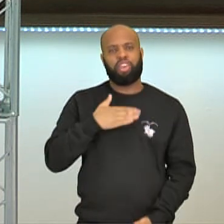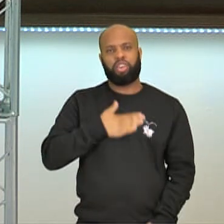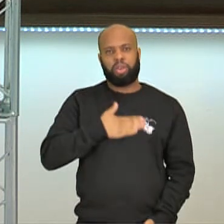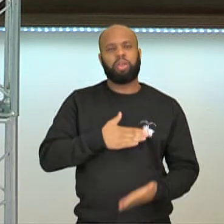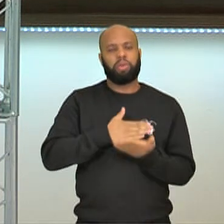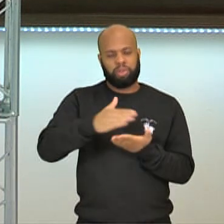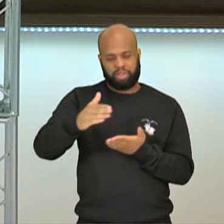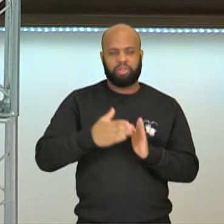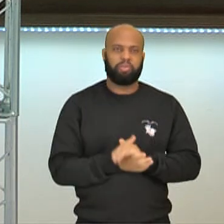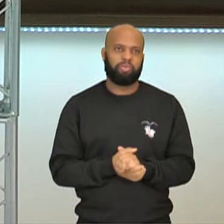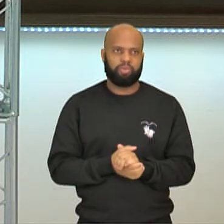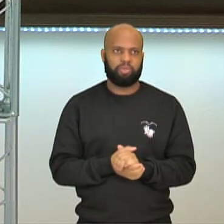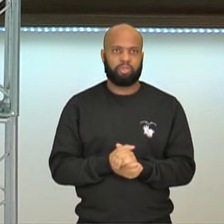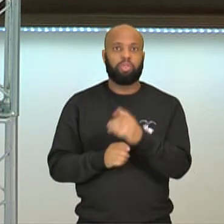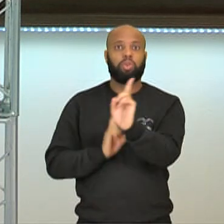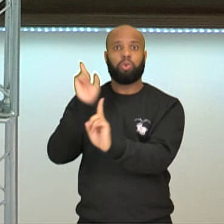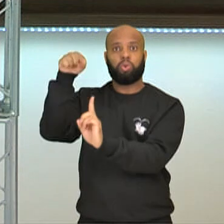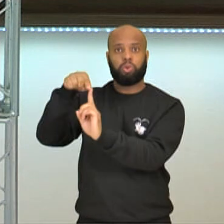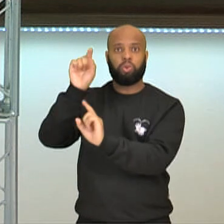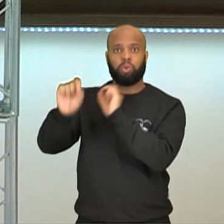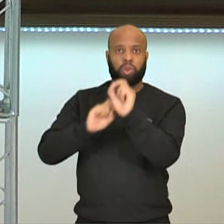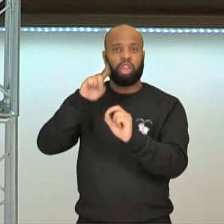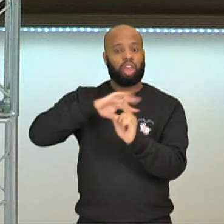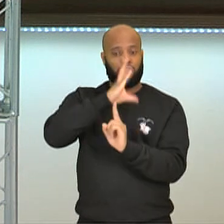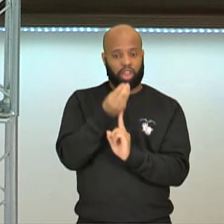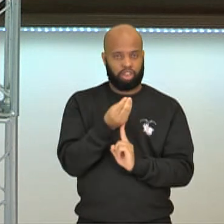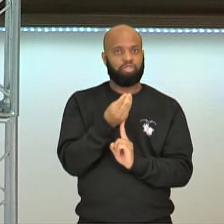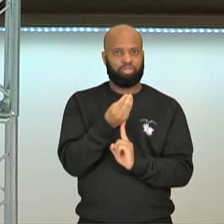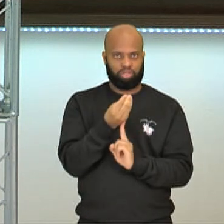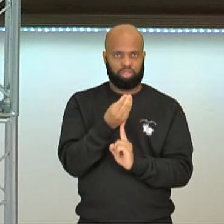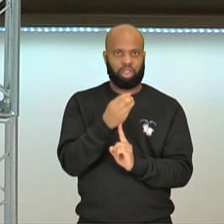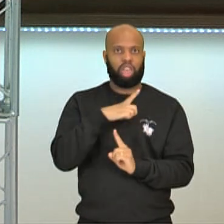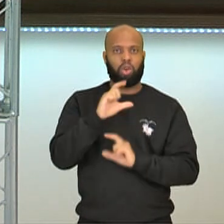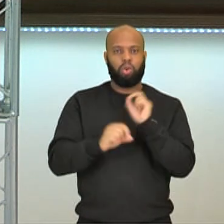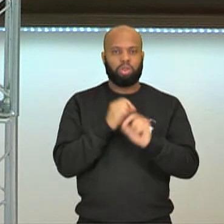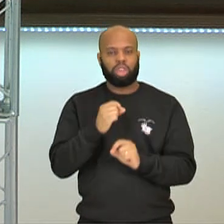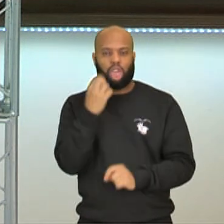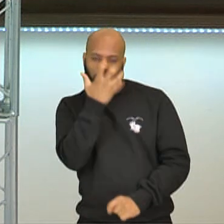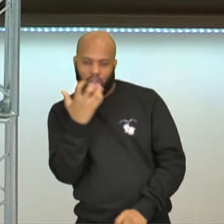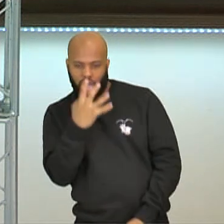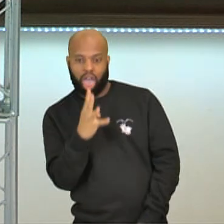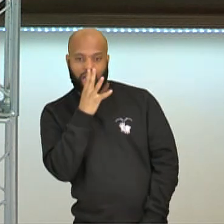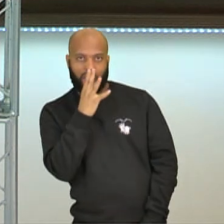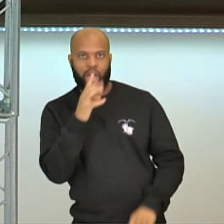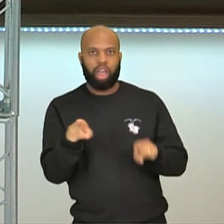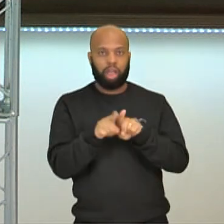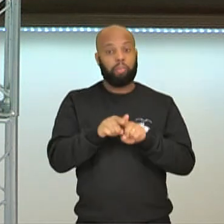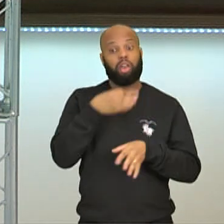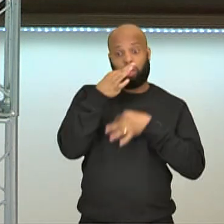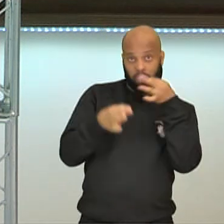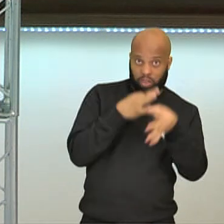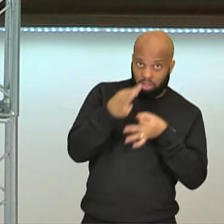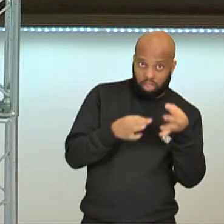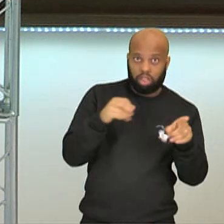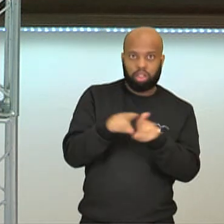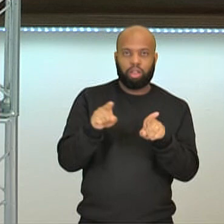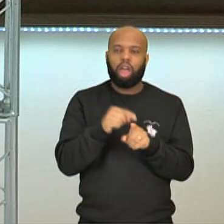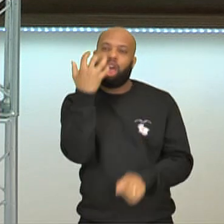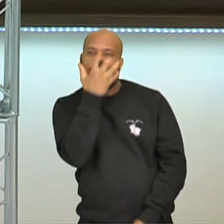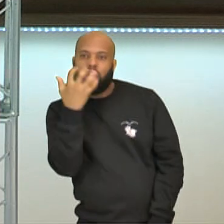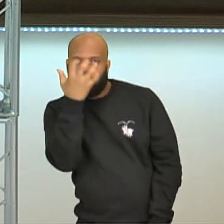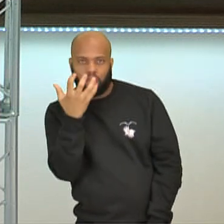gostar. Finalidade, é uma finalidade artística, que seria encantar, denunciar, criticar,